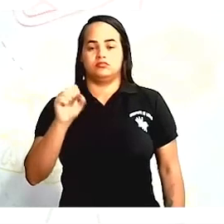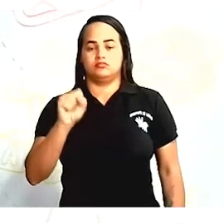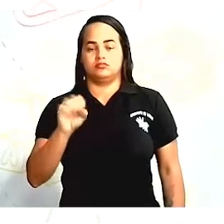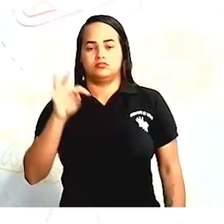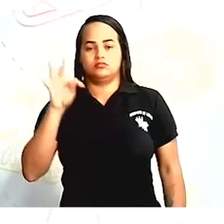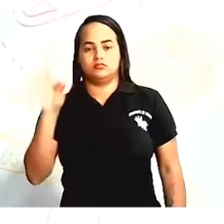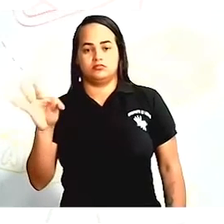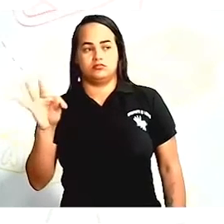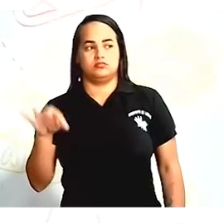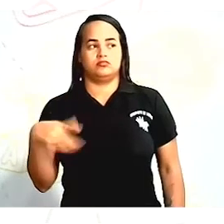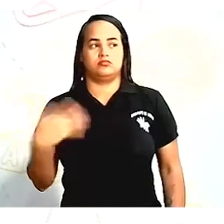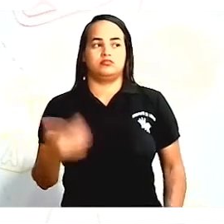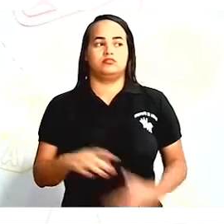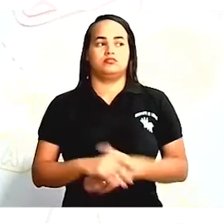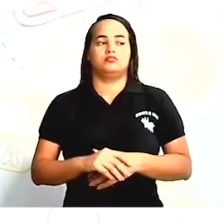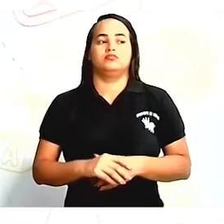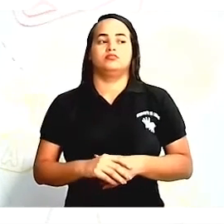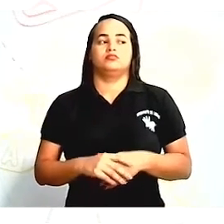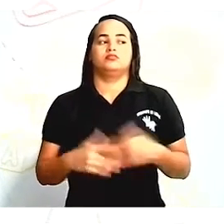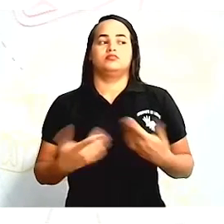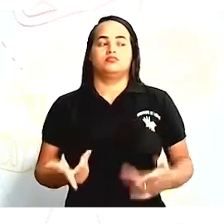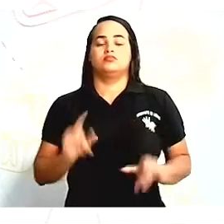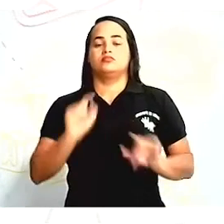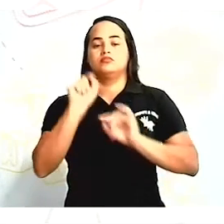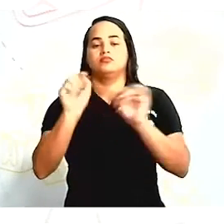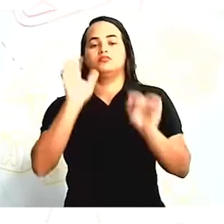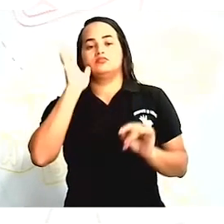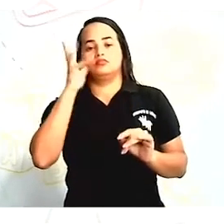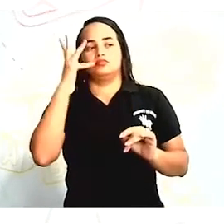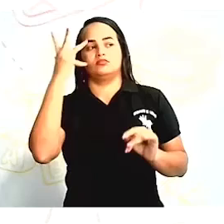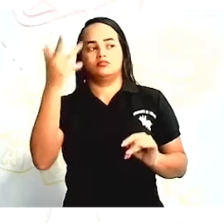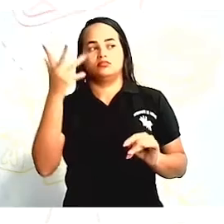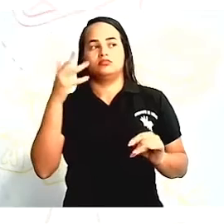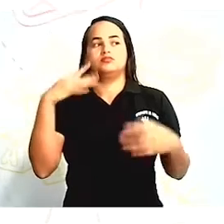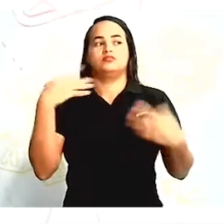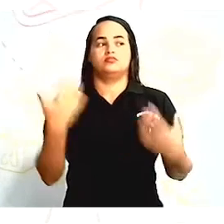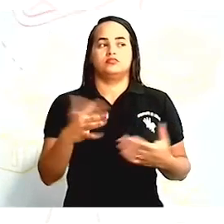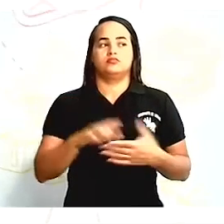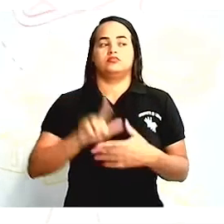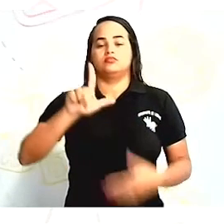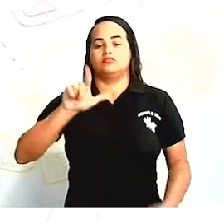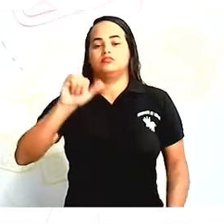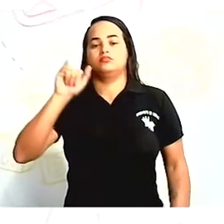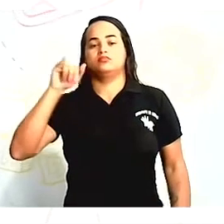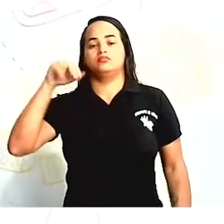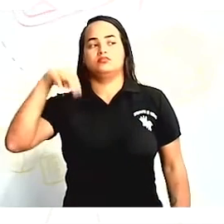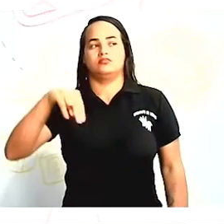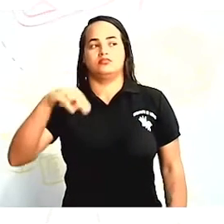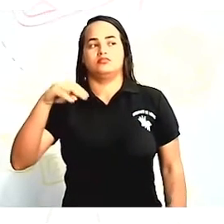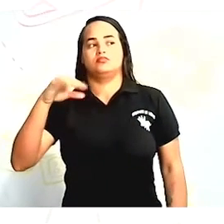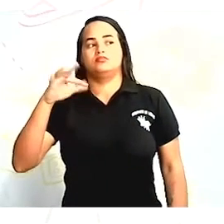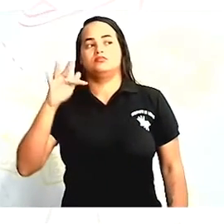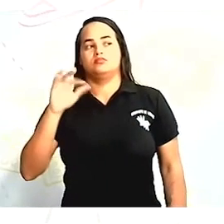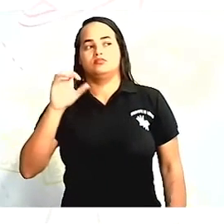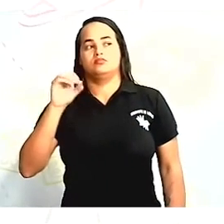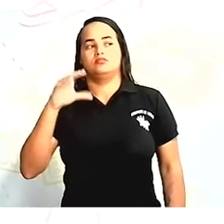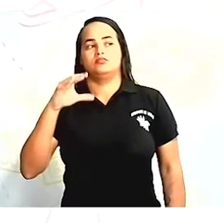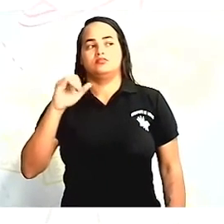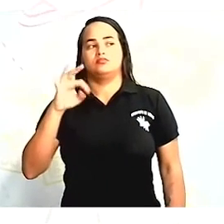indivíduo a partir do sangue. Então, o que acontece quando esses linfócitos eles diminuem? Sabemos que quando o indivíduo ele é